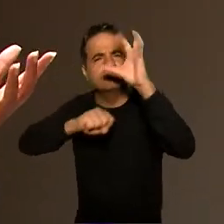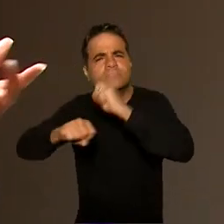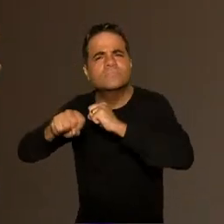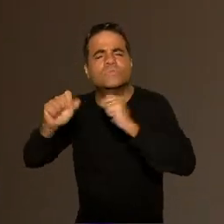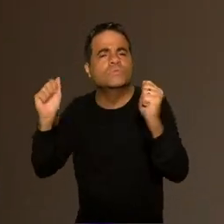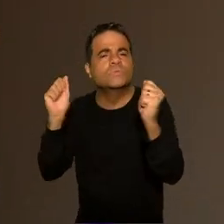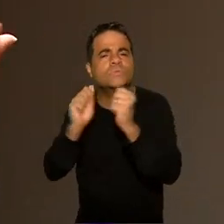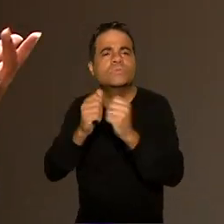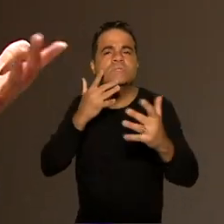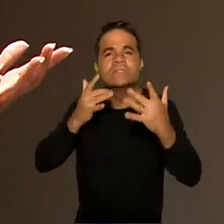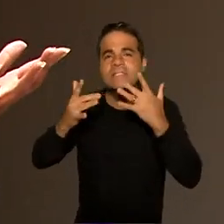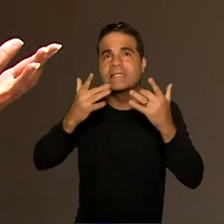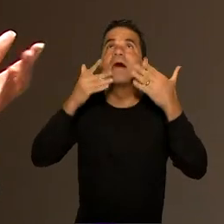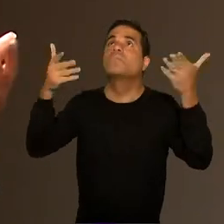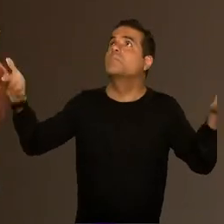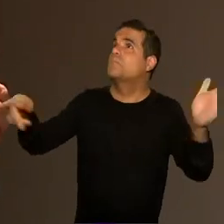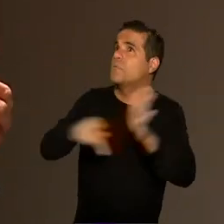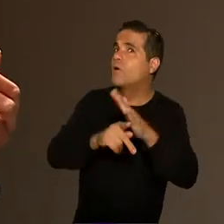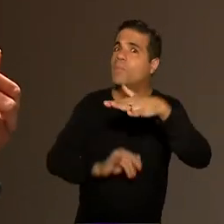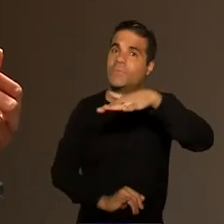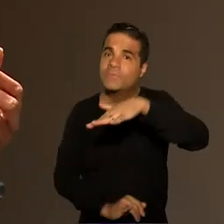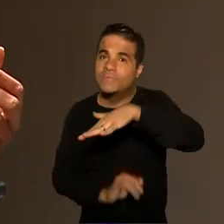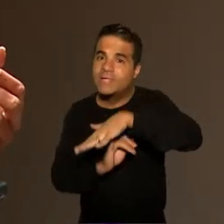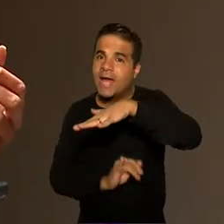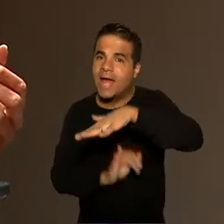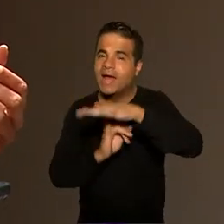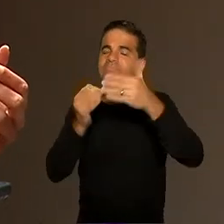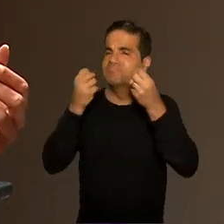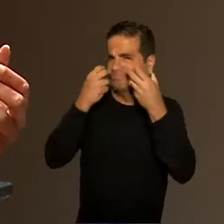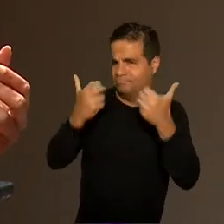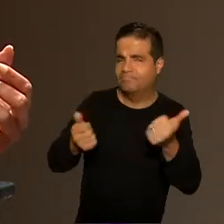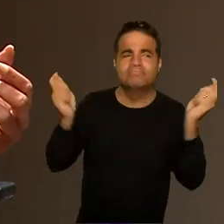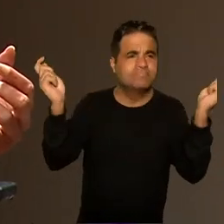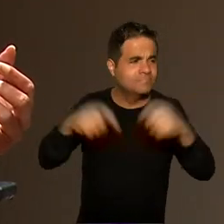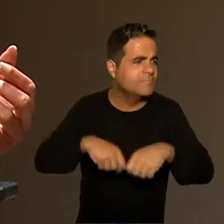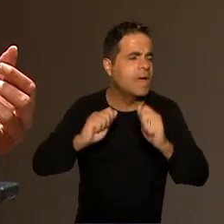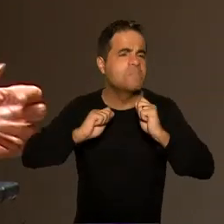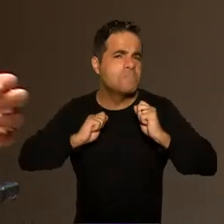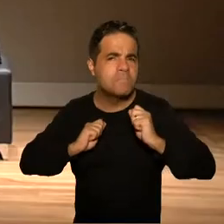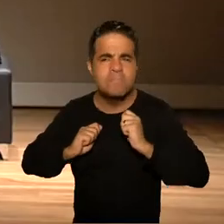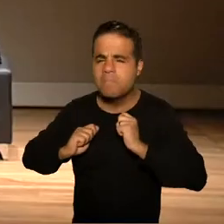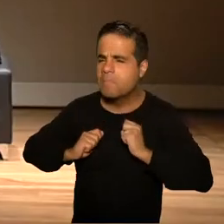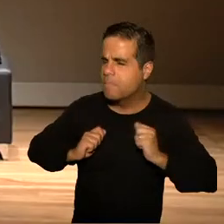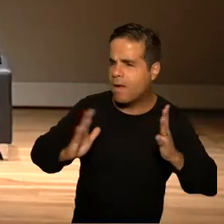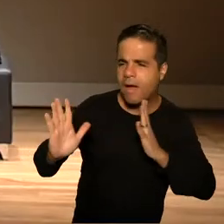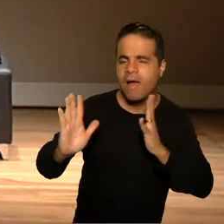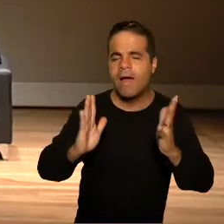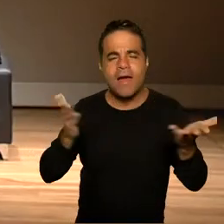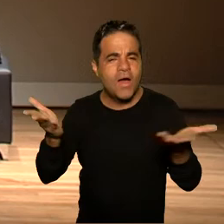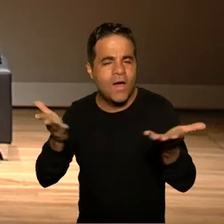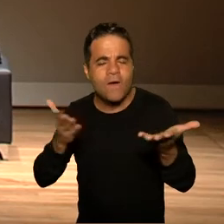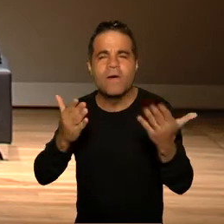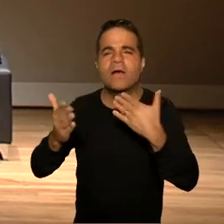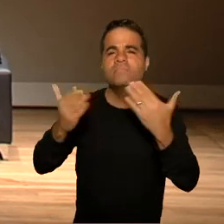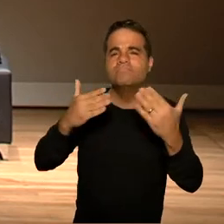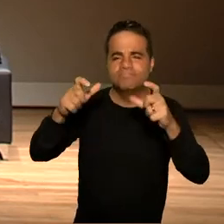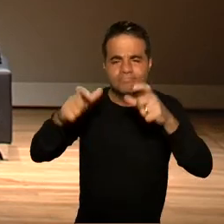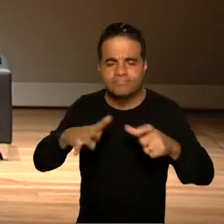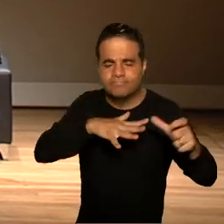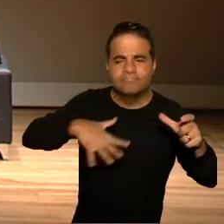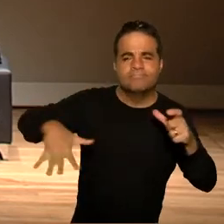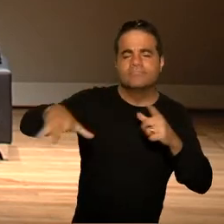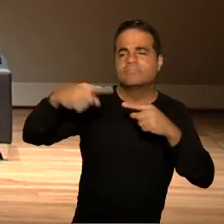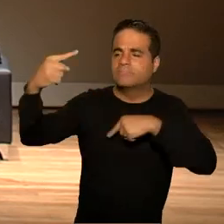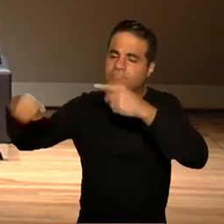Estamos aqui no teatro de uma instituição cultural Então é bom que a gente possa né nesse momento nesse território